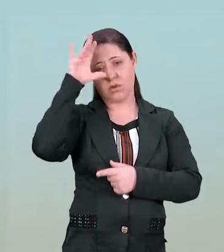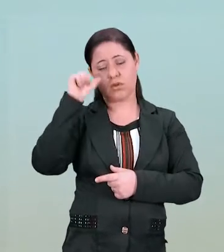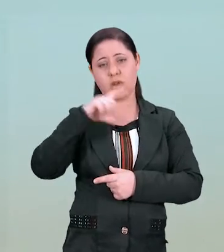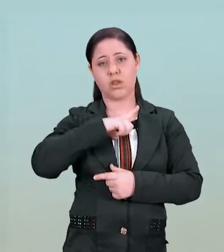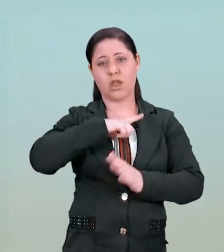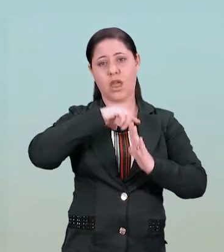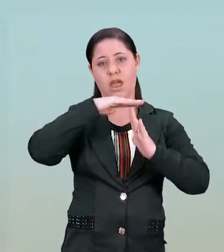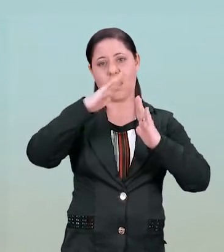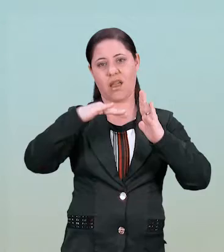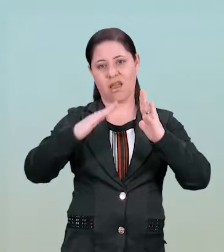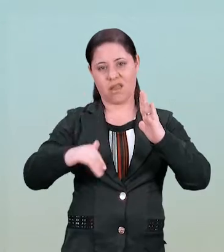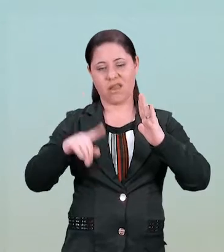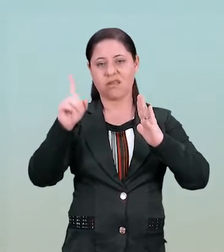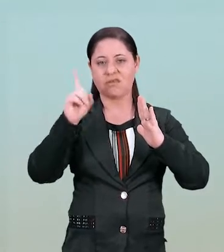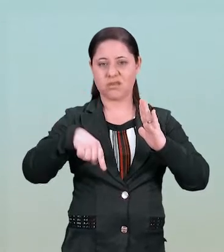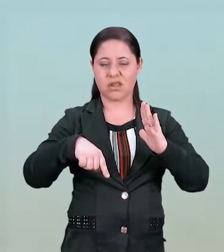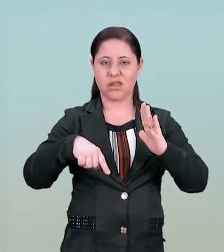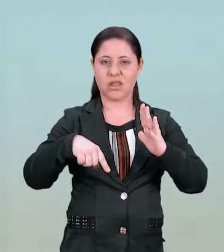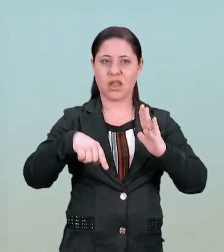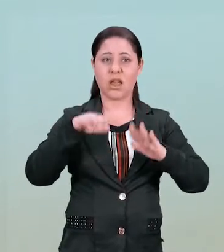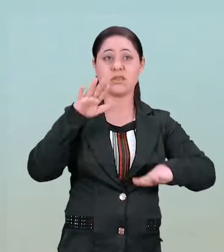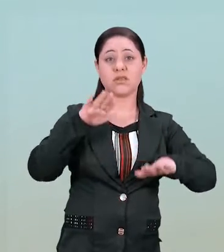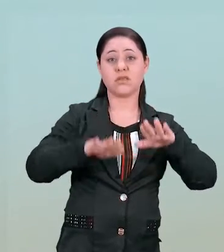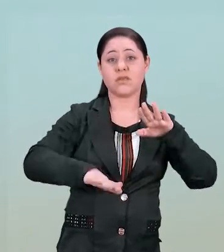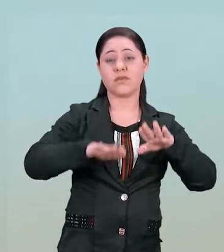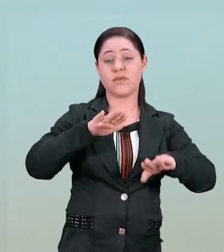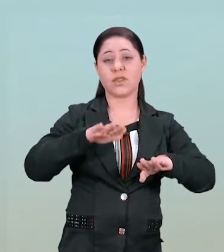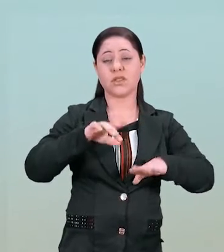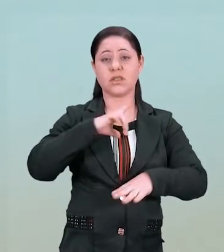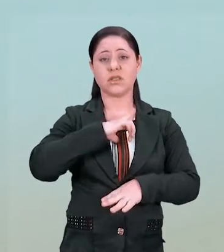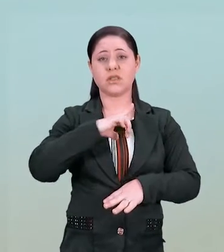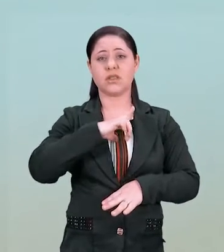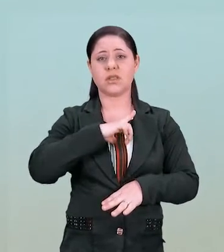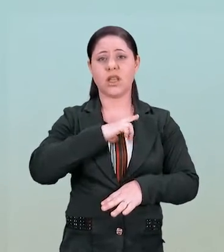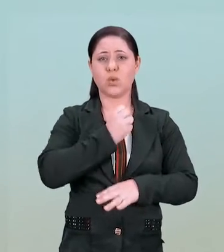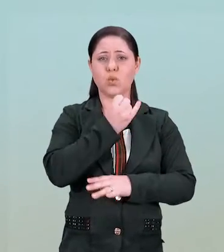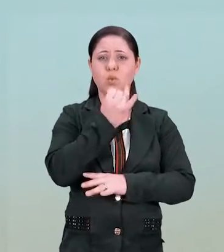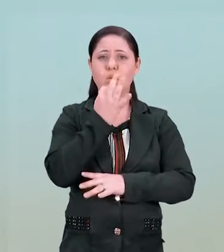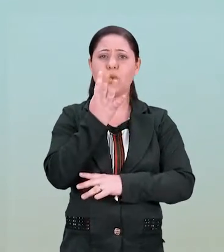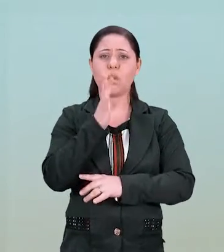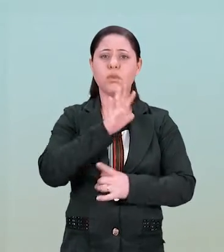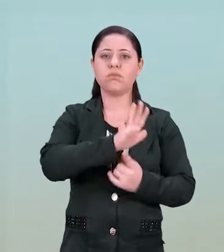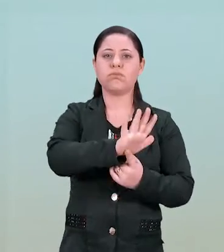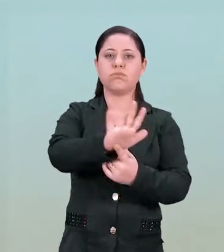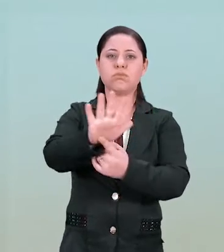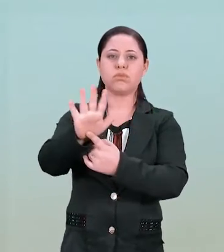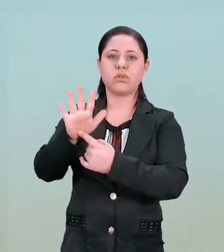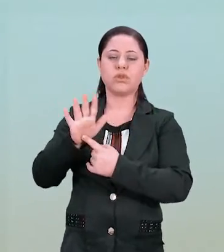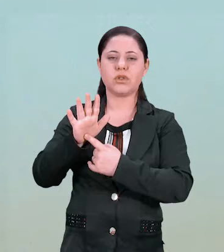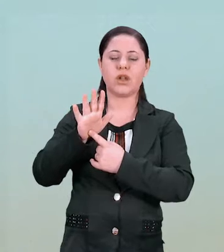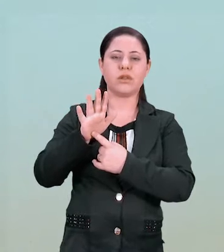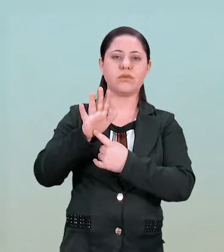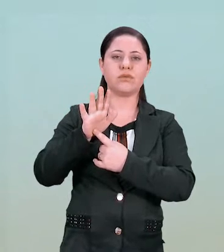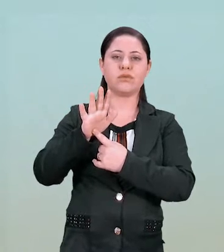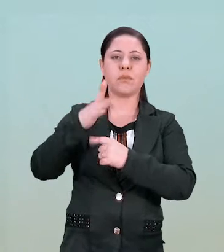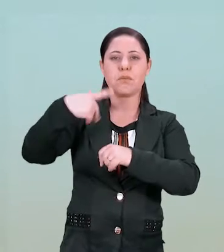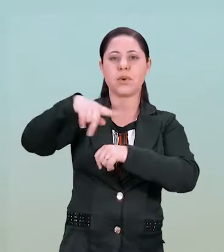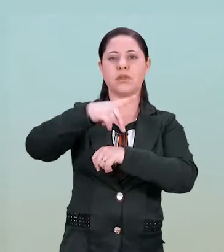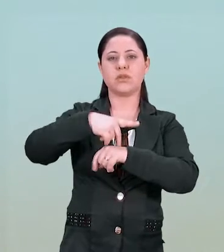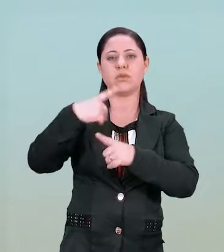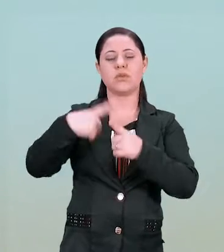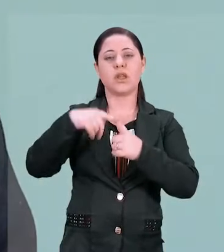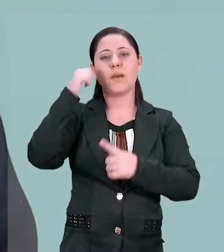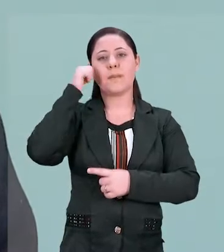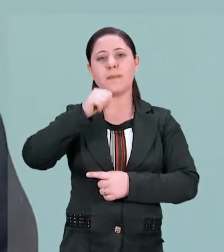com a Casa da Mulher Brasileira, às vezes tem esse número divulgado nacionalmente. Por quê? Porque